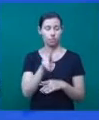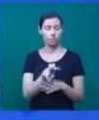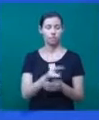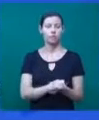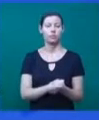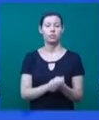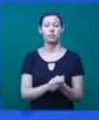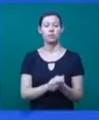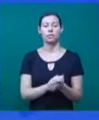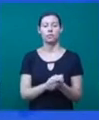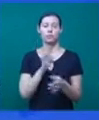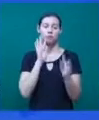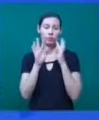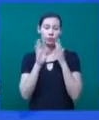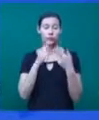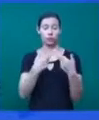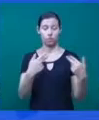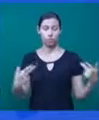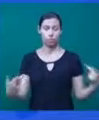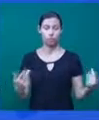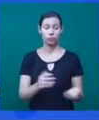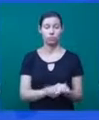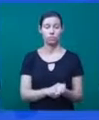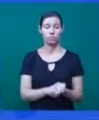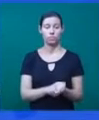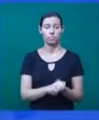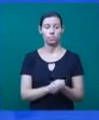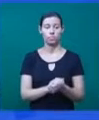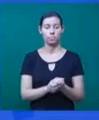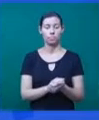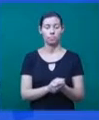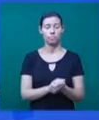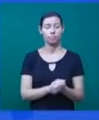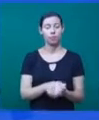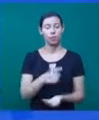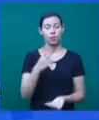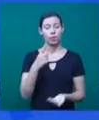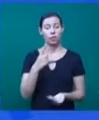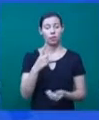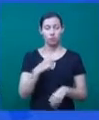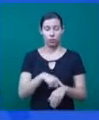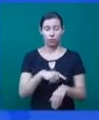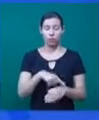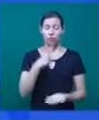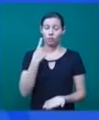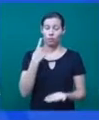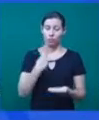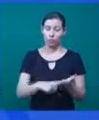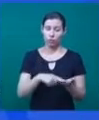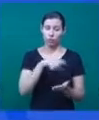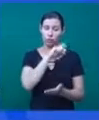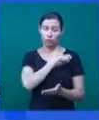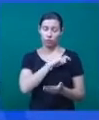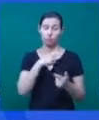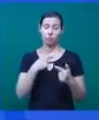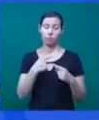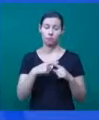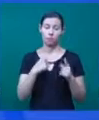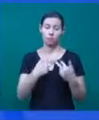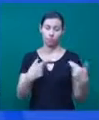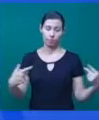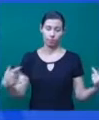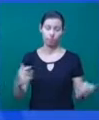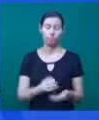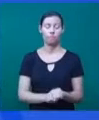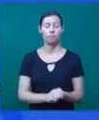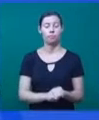produção de releases, divulgação de releases, envio e elaboração de clippings. O horário é a combinar. Tem bolsa auxílio, mais vale transporte.